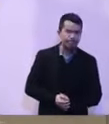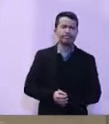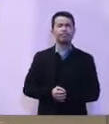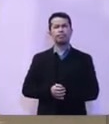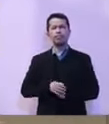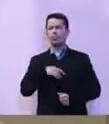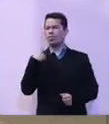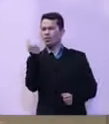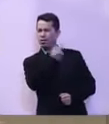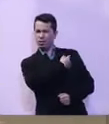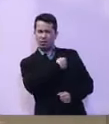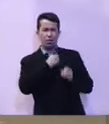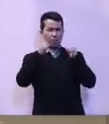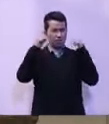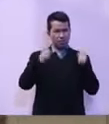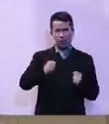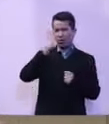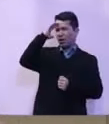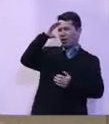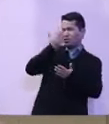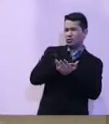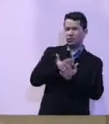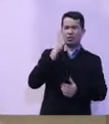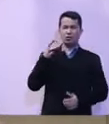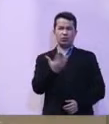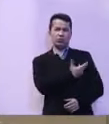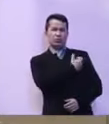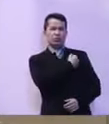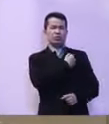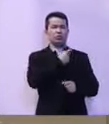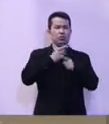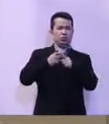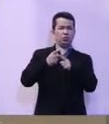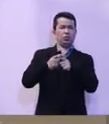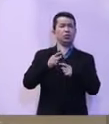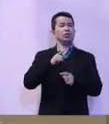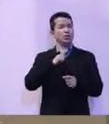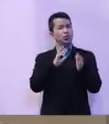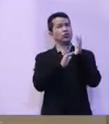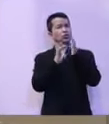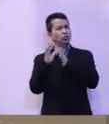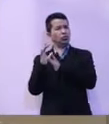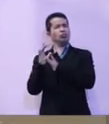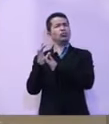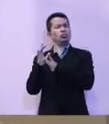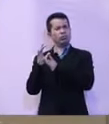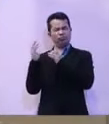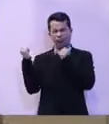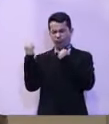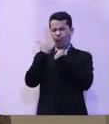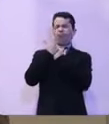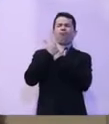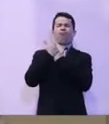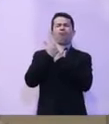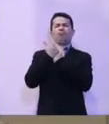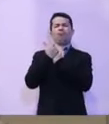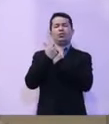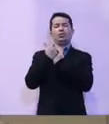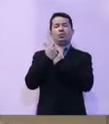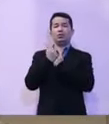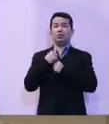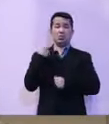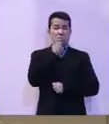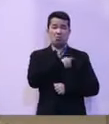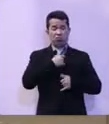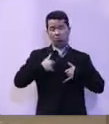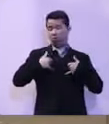causa daquilo que Jesus fez. Seria uma grande arrogância minha ou sua ter certeza da salvação por causa daquilo